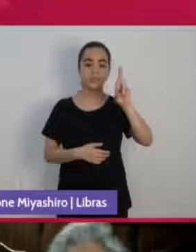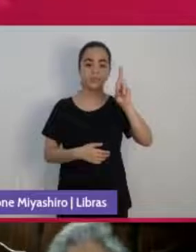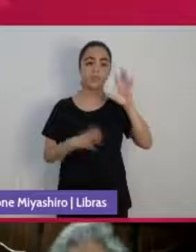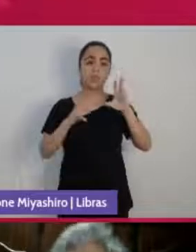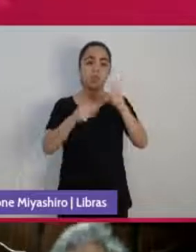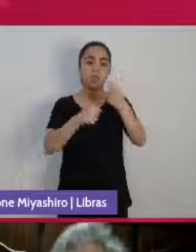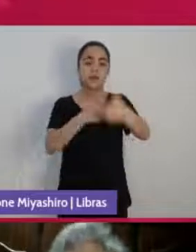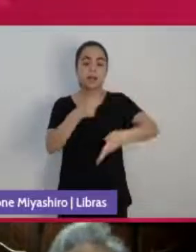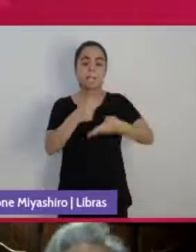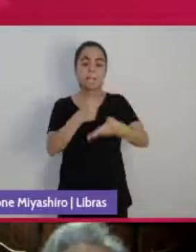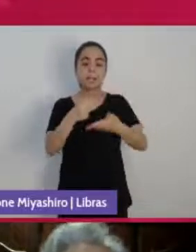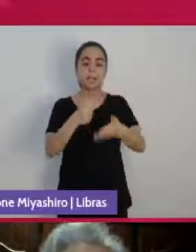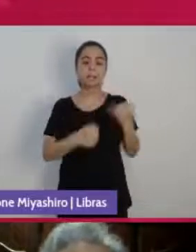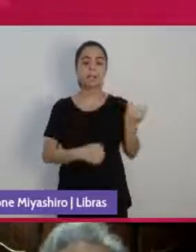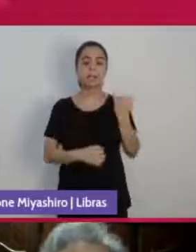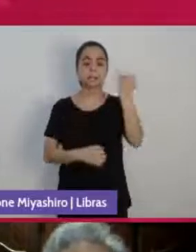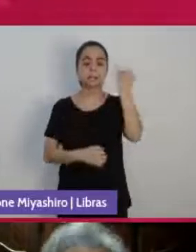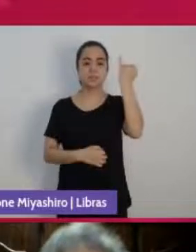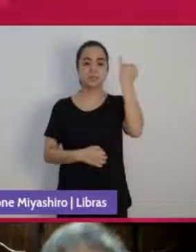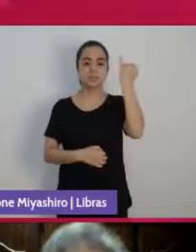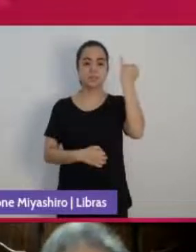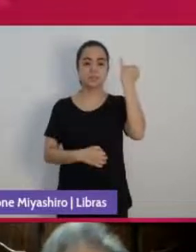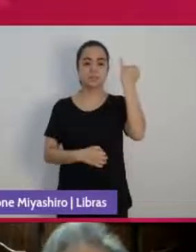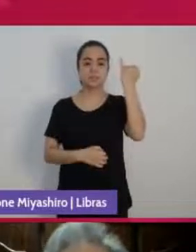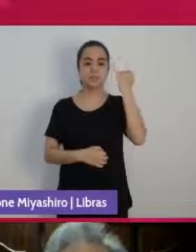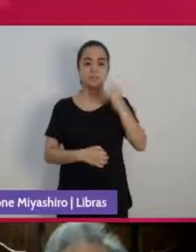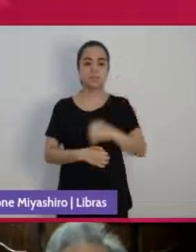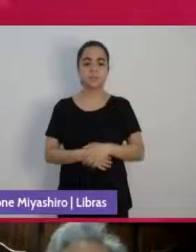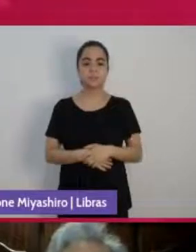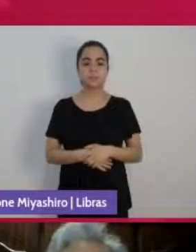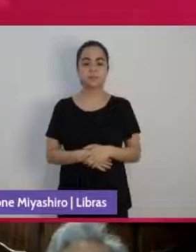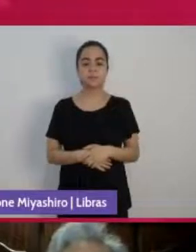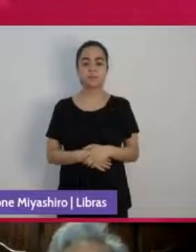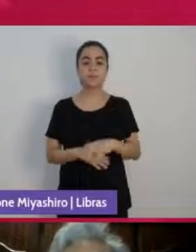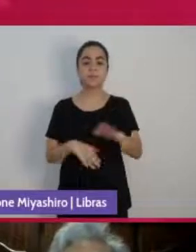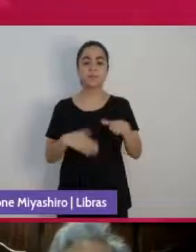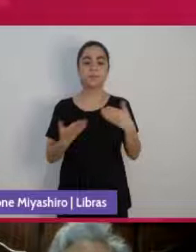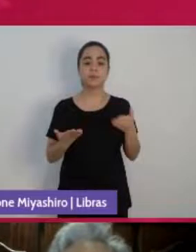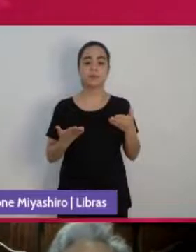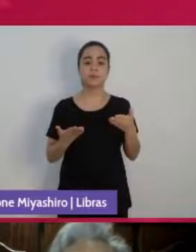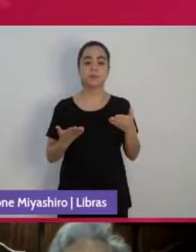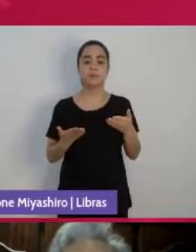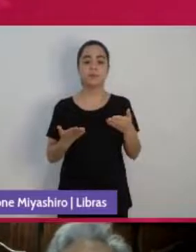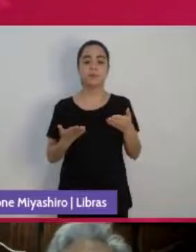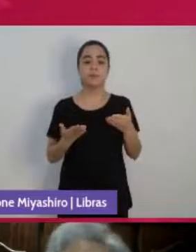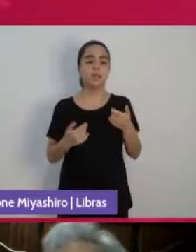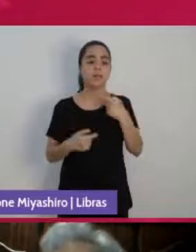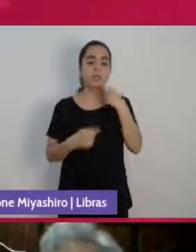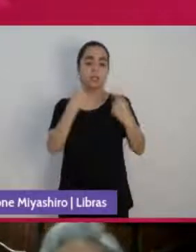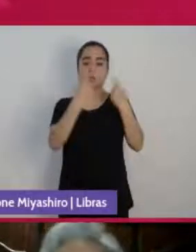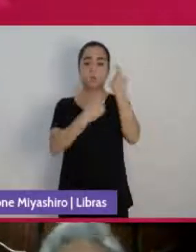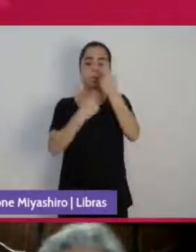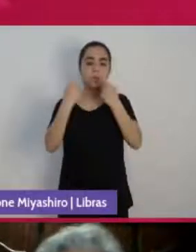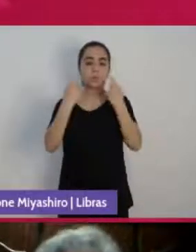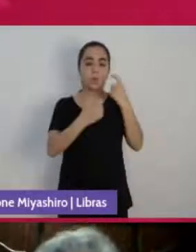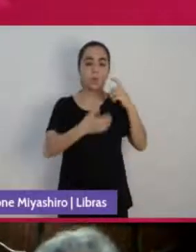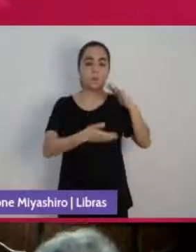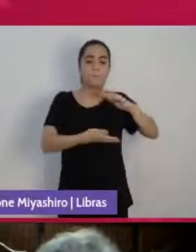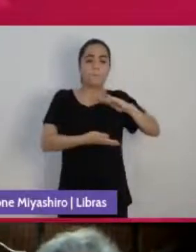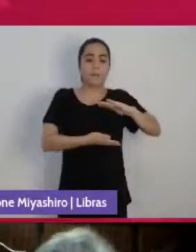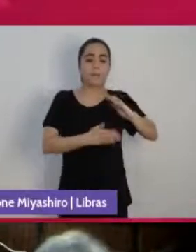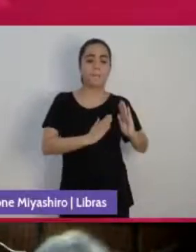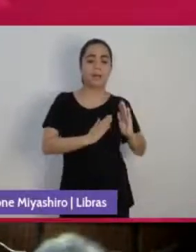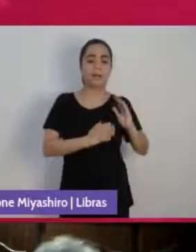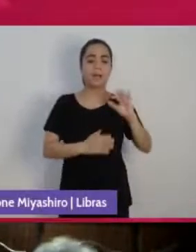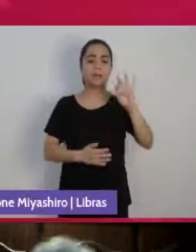base é receptor de imagem, é um detector. Então, agora eu já não me preocupo mais com a posição da